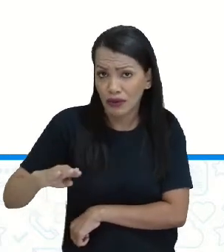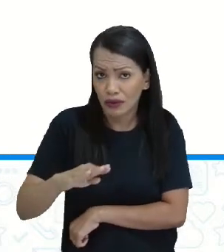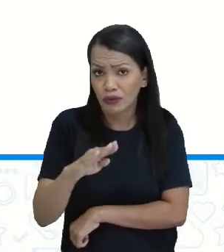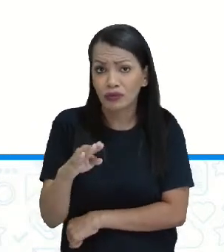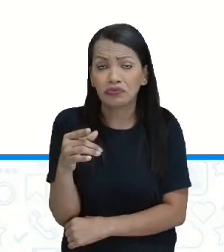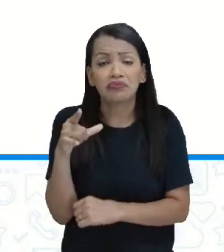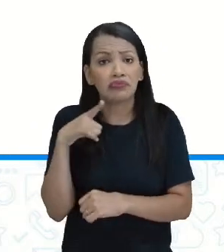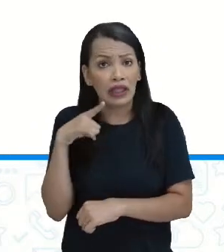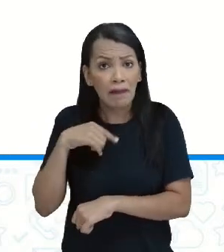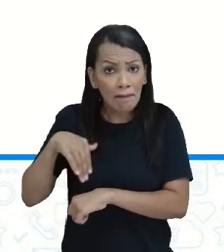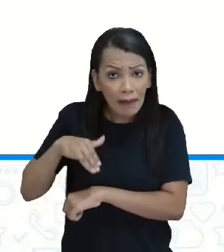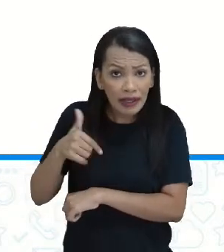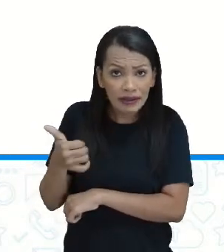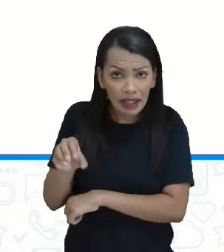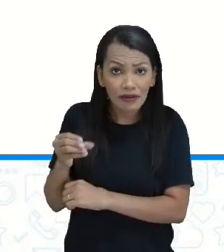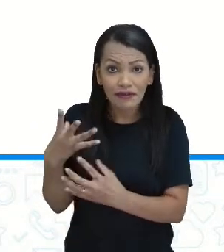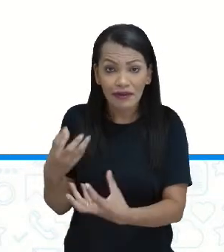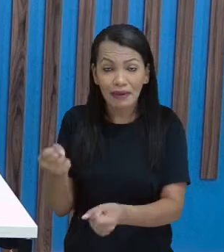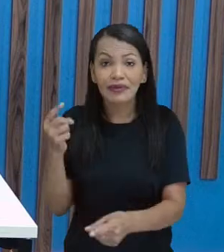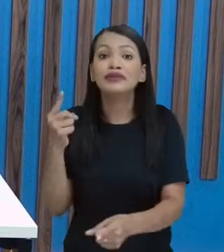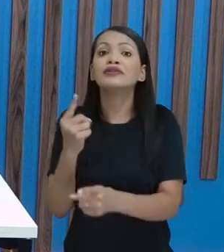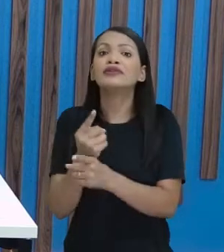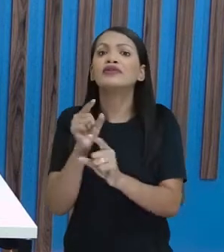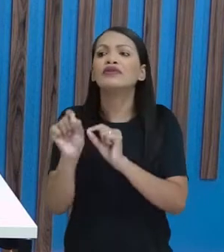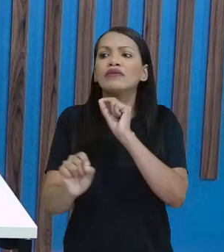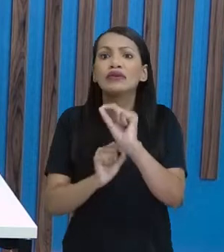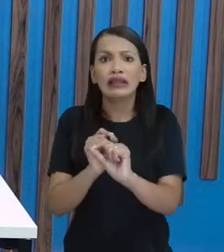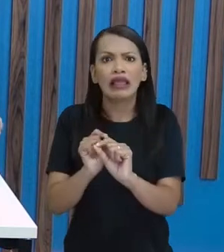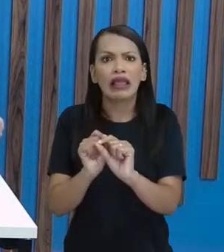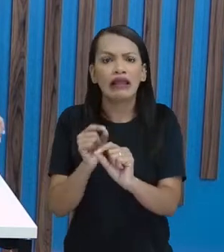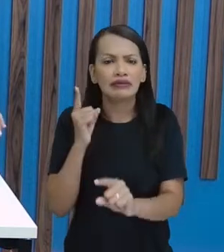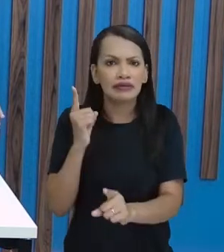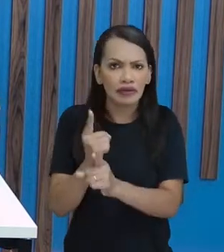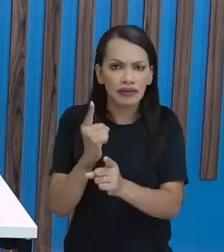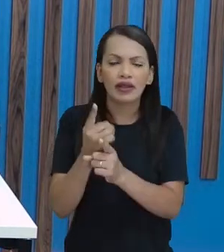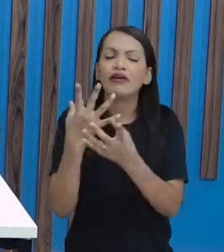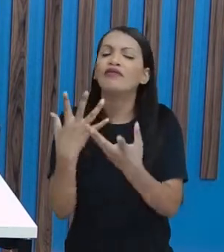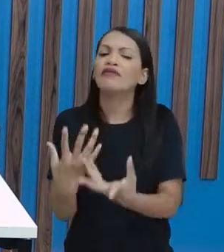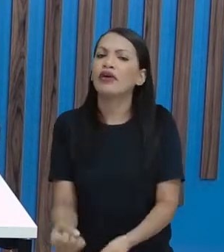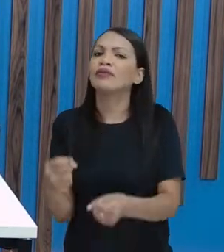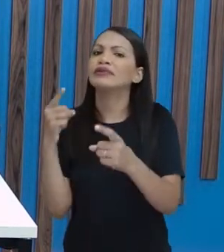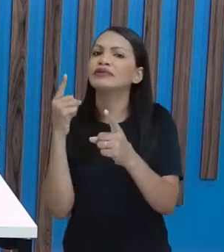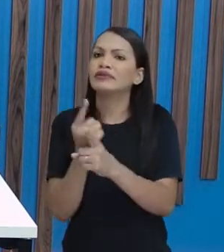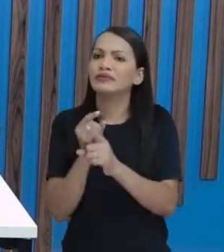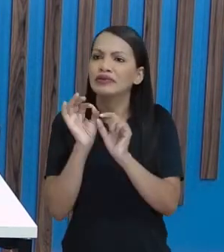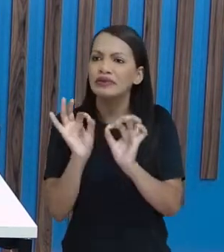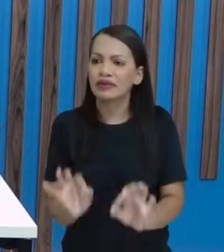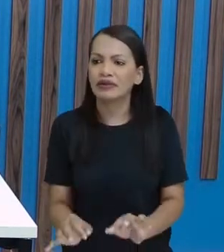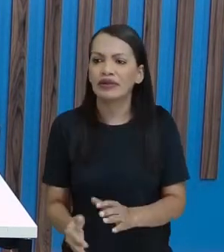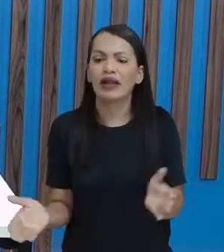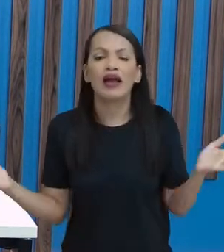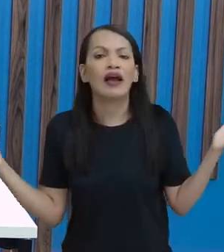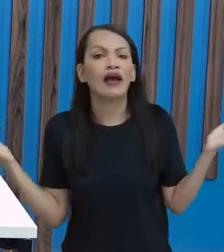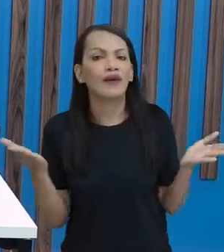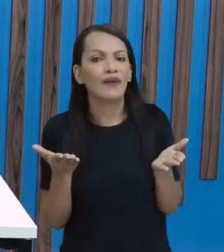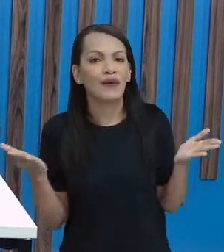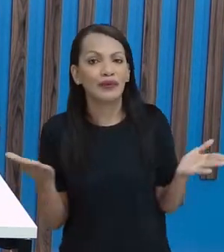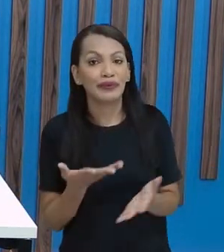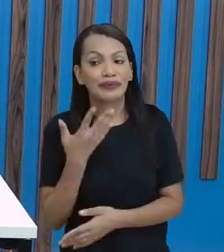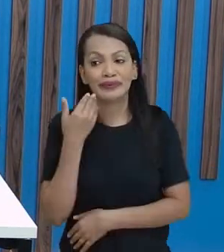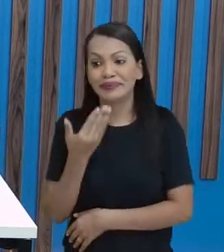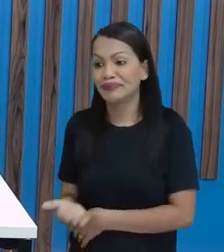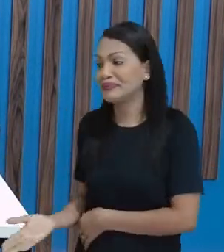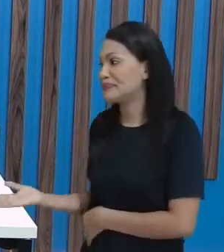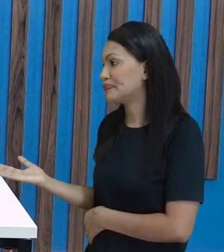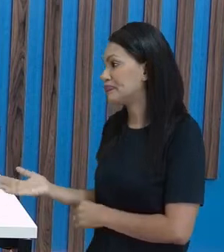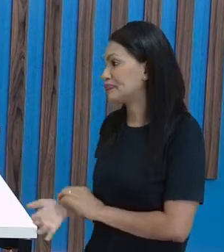carrinhos? Vamos descobrir. E aí, quer descobrir? A gente vai descobrir isso, tá certo? Agora. Vou colocar aqui,